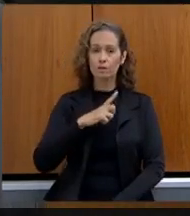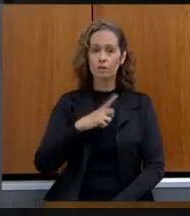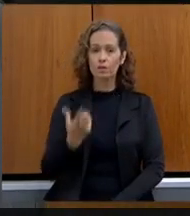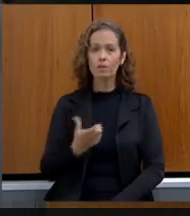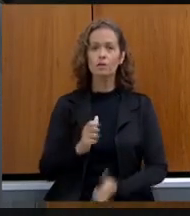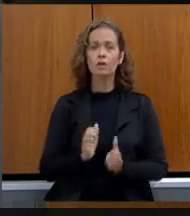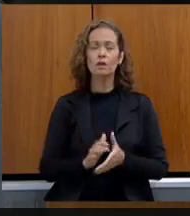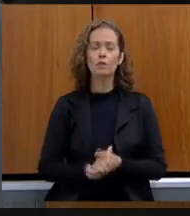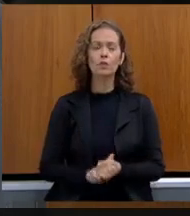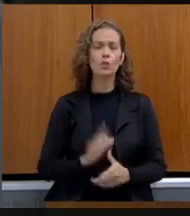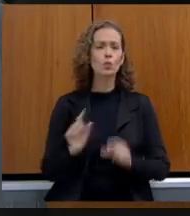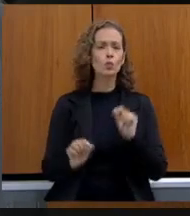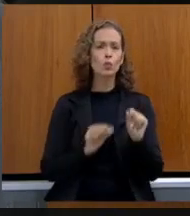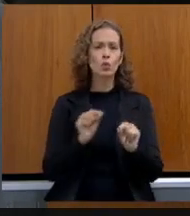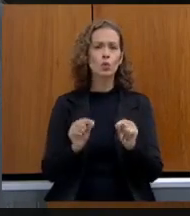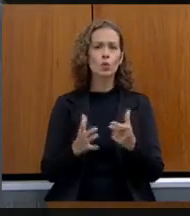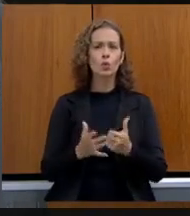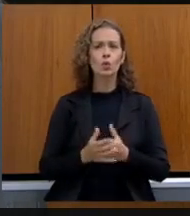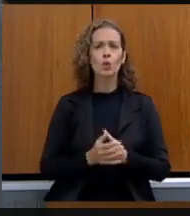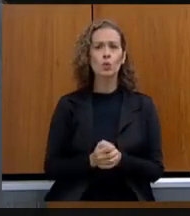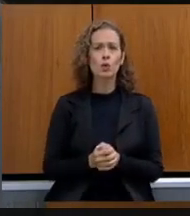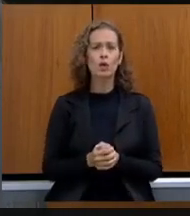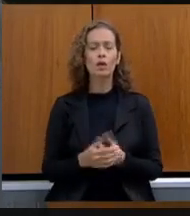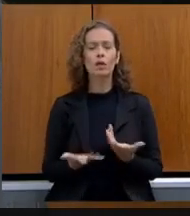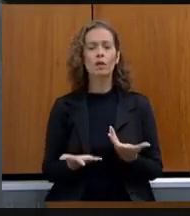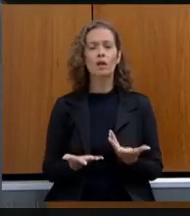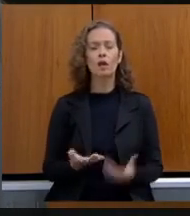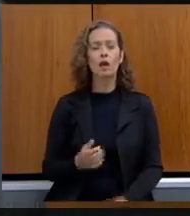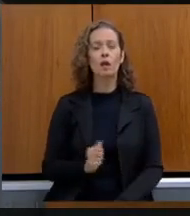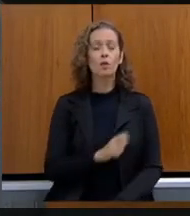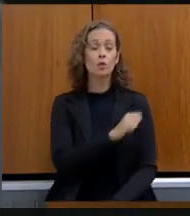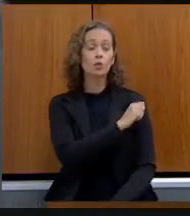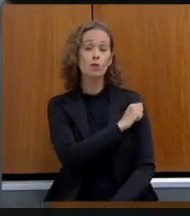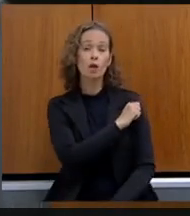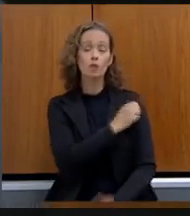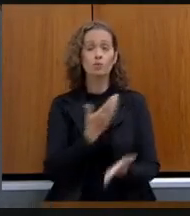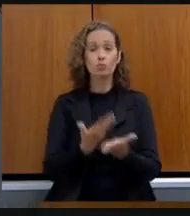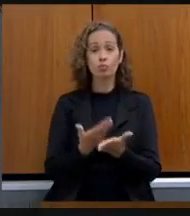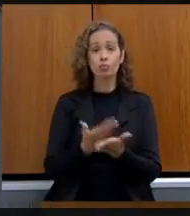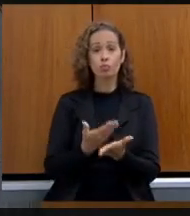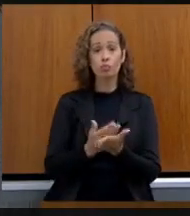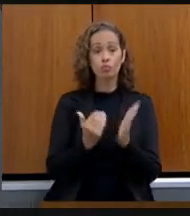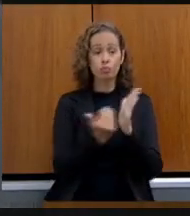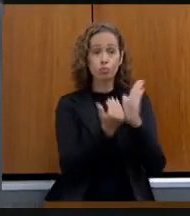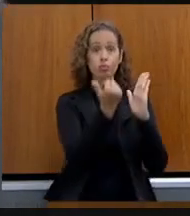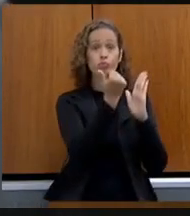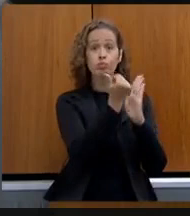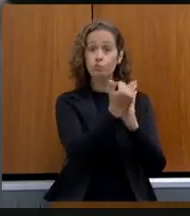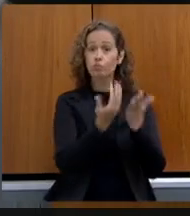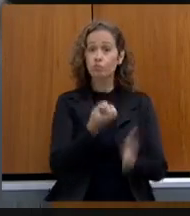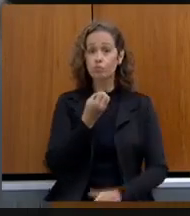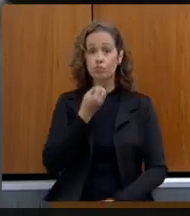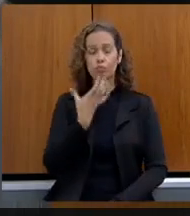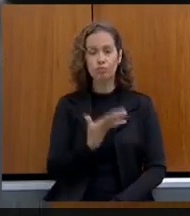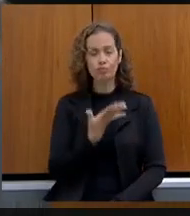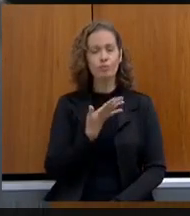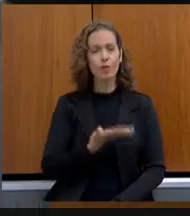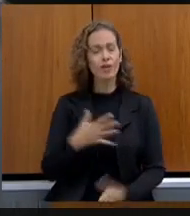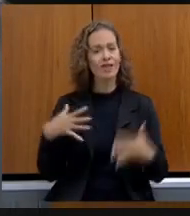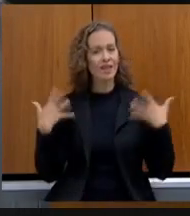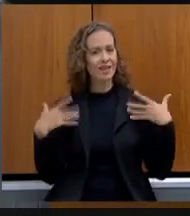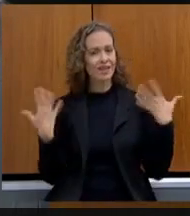uma taxa O que seria uma proxy da frequência de estudante bastante bastante representativa tem muita muita